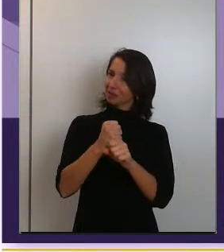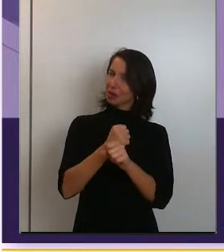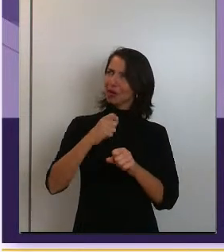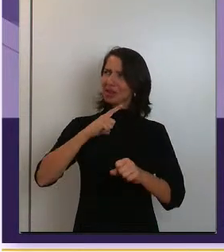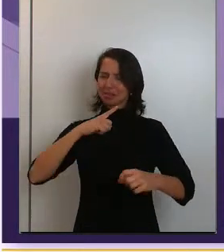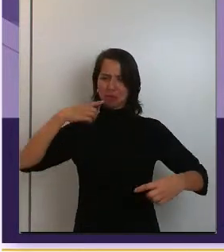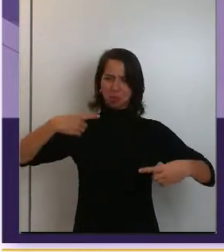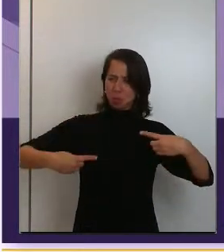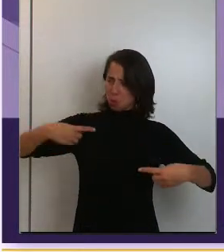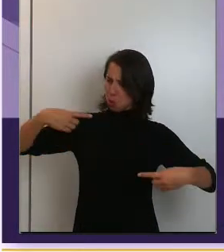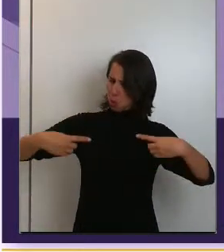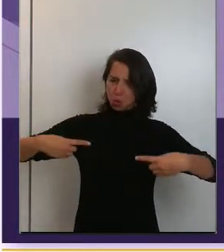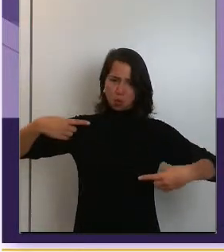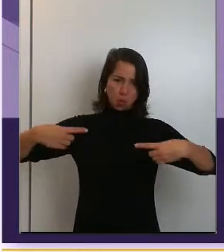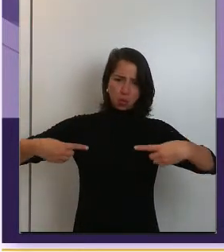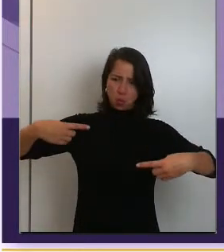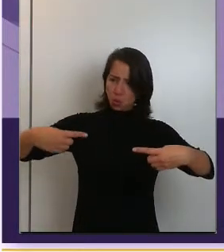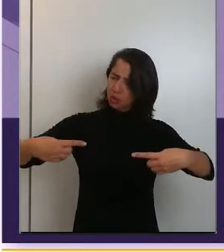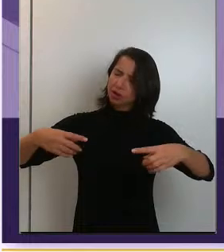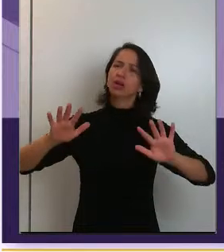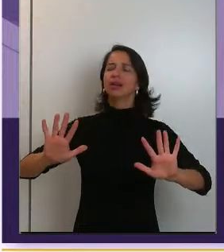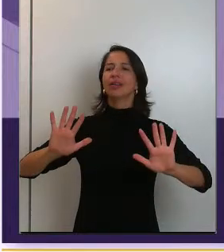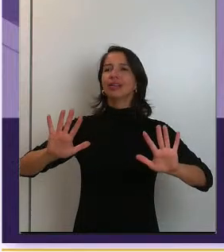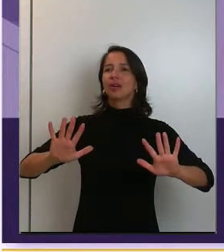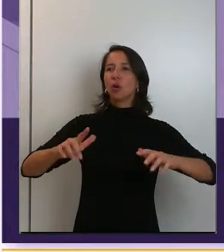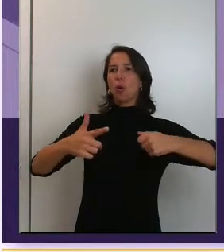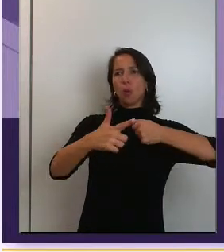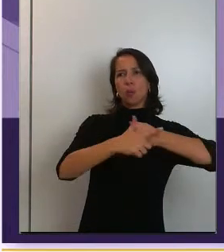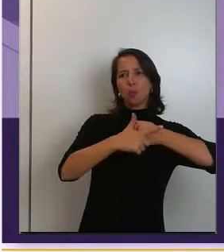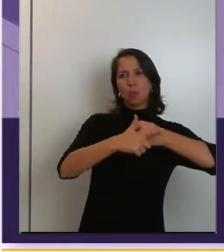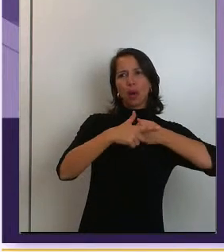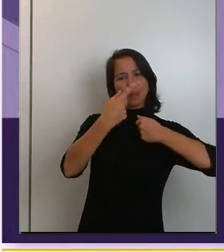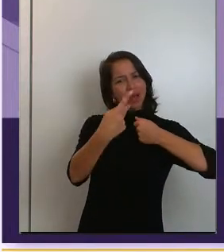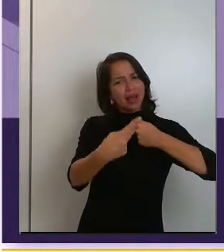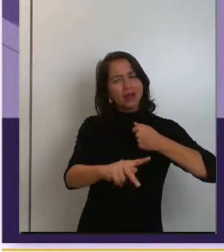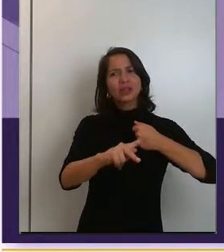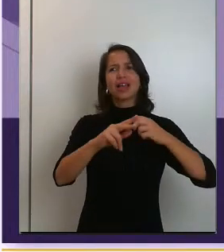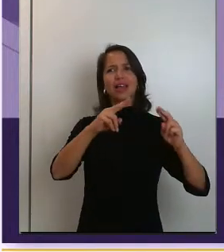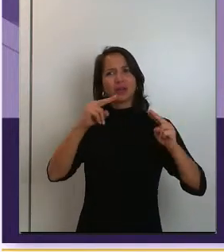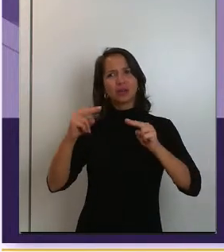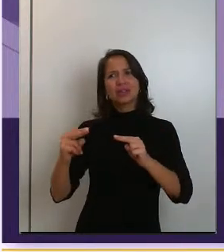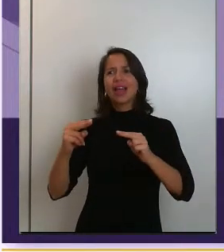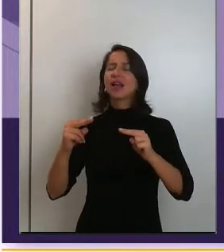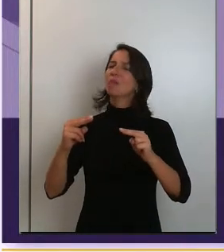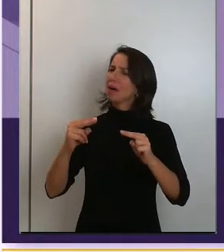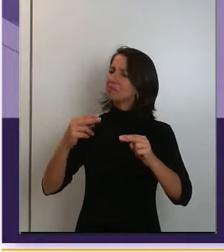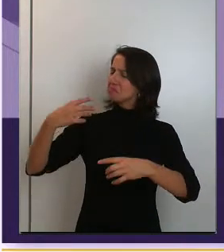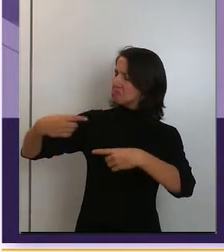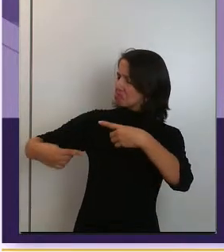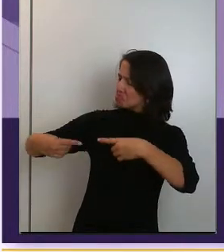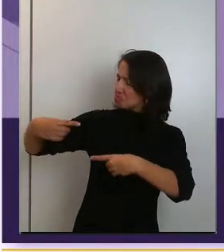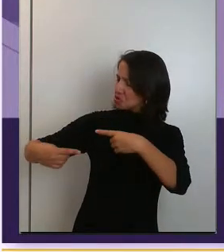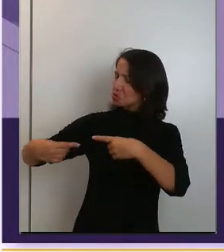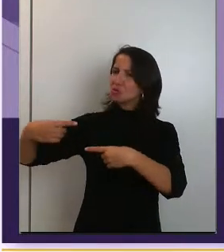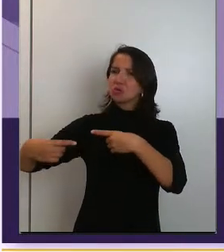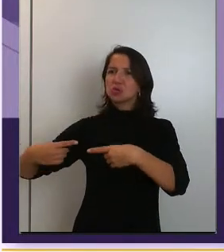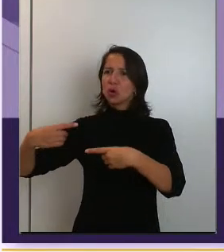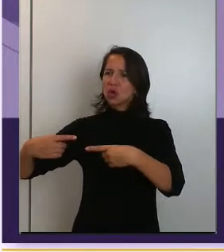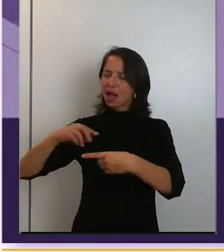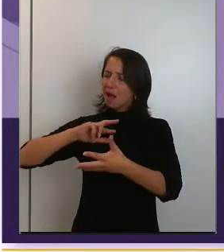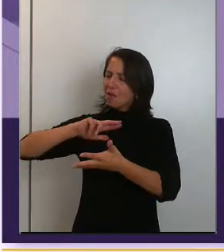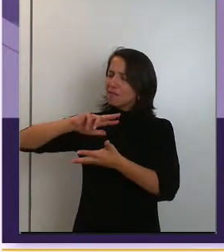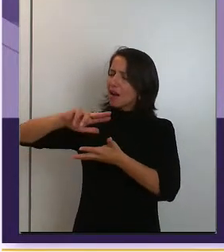discussões. Discussões sobre o papel dele, se ele realmente tem um papel sobre o tema. Discussões sobre o fato de que tem tantas